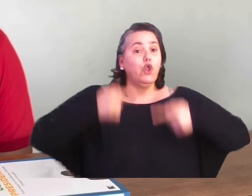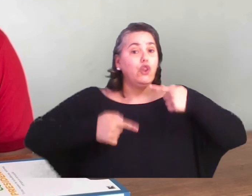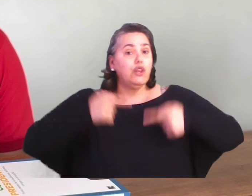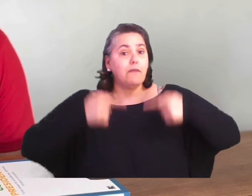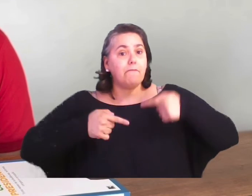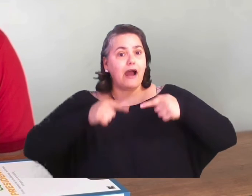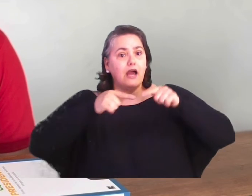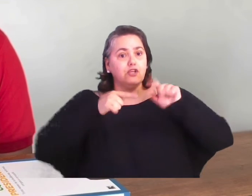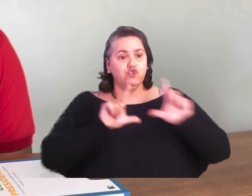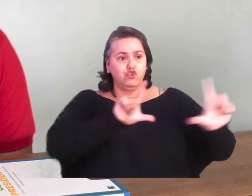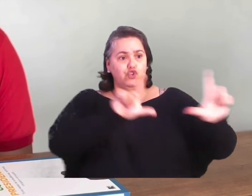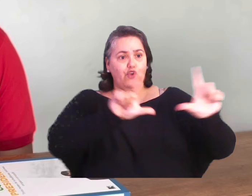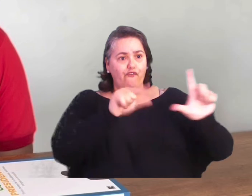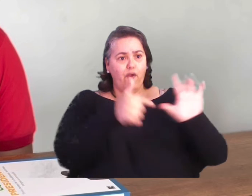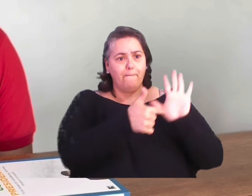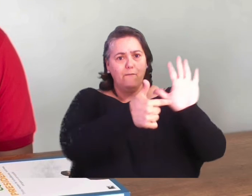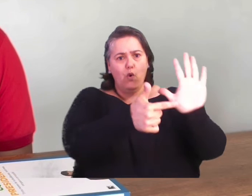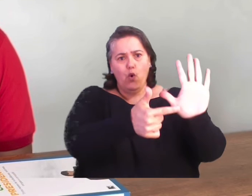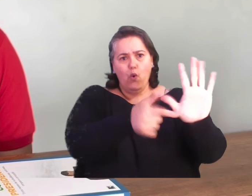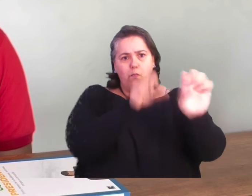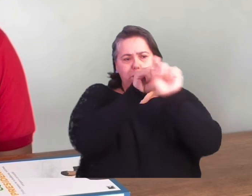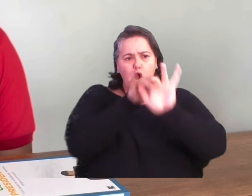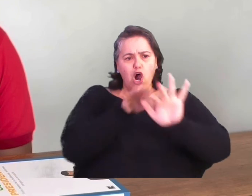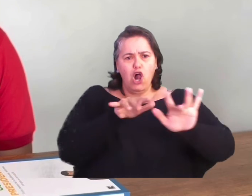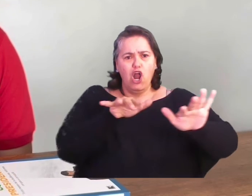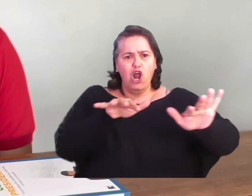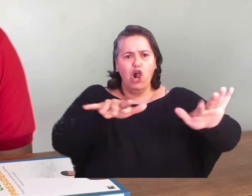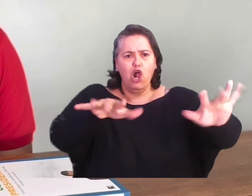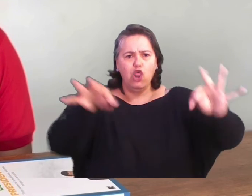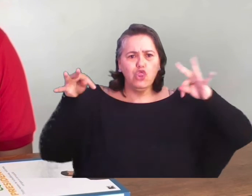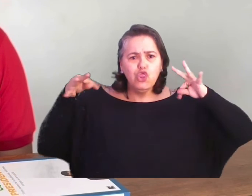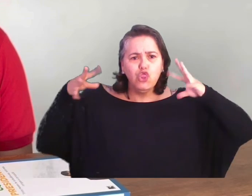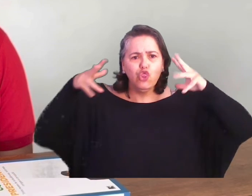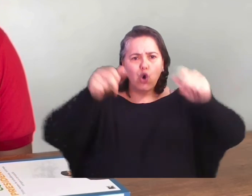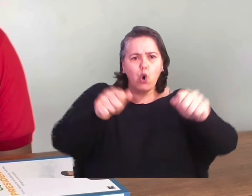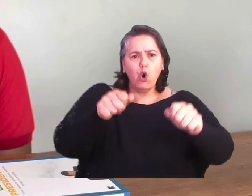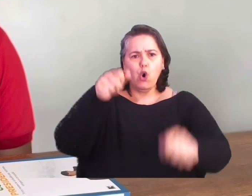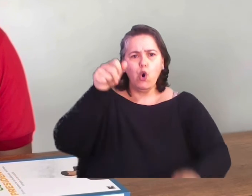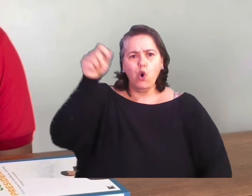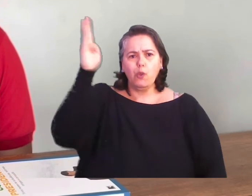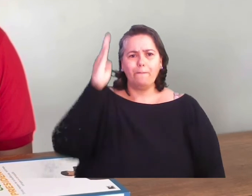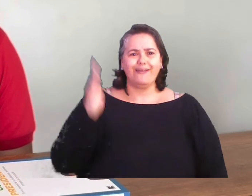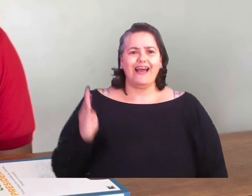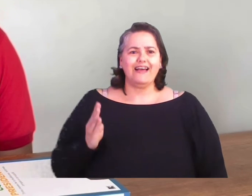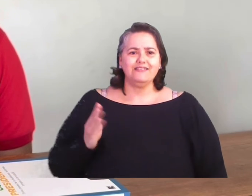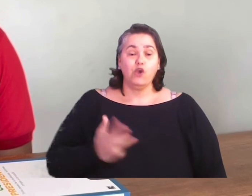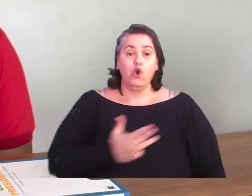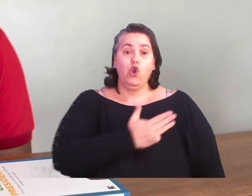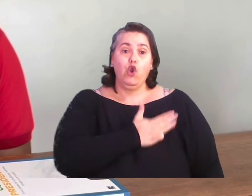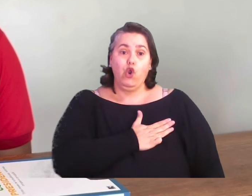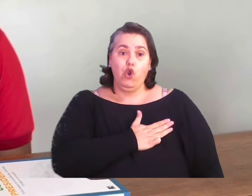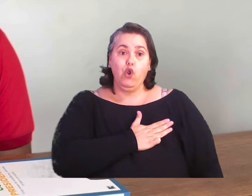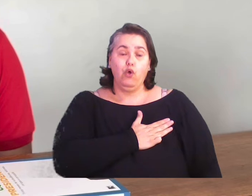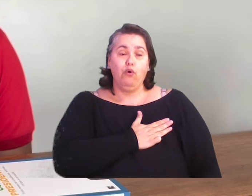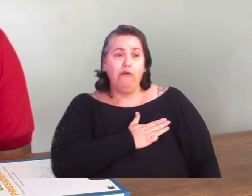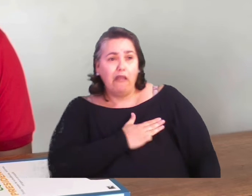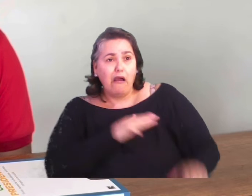debate em rede nacional transmitido para todo o país e com o Lula